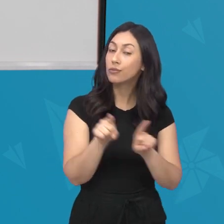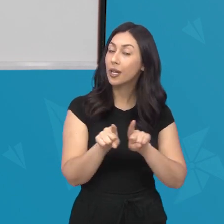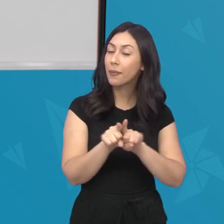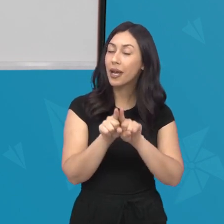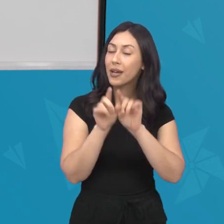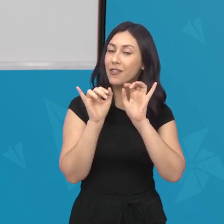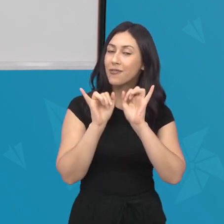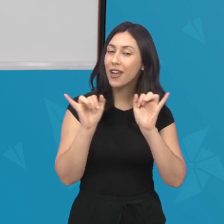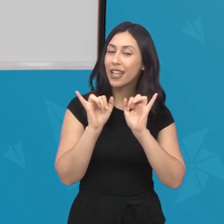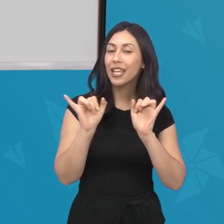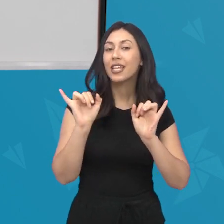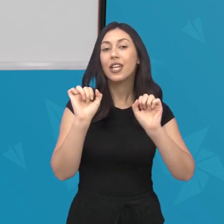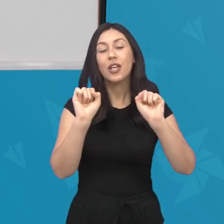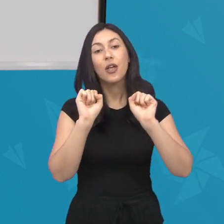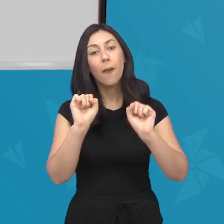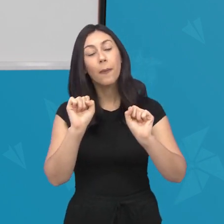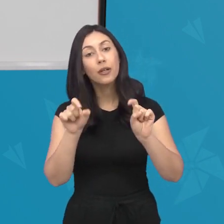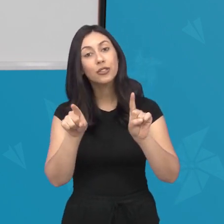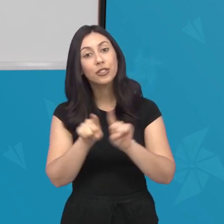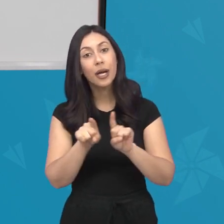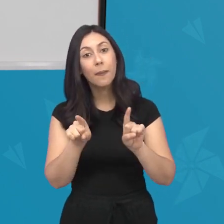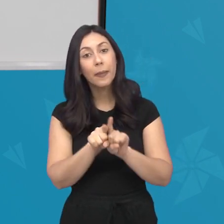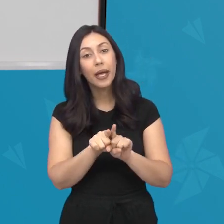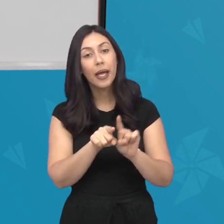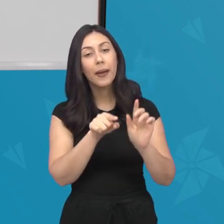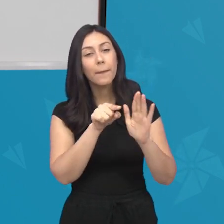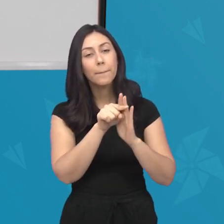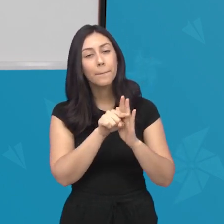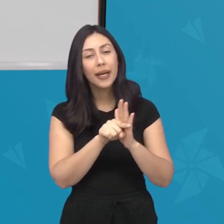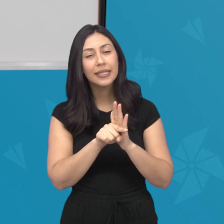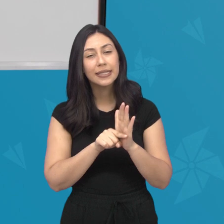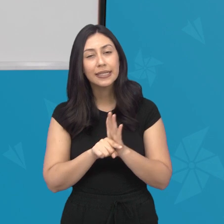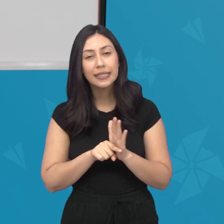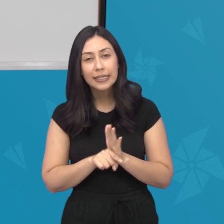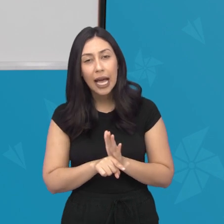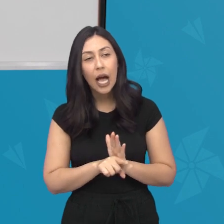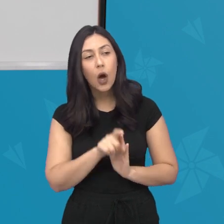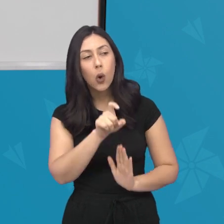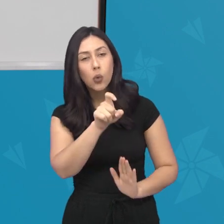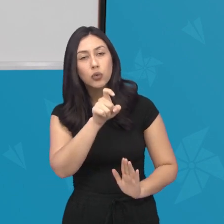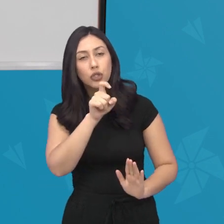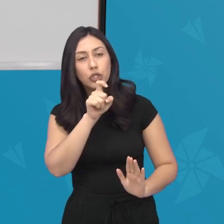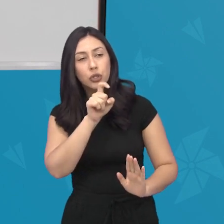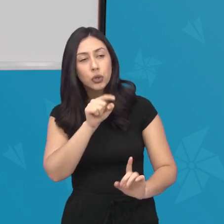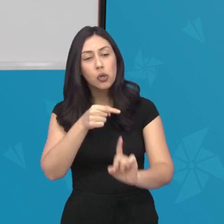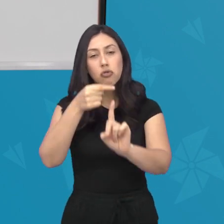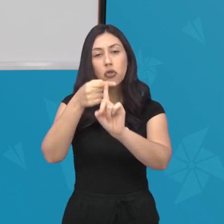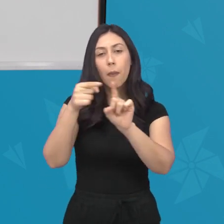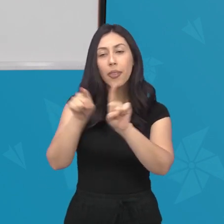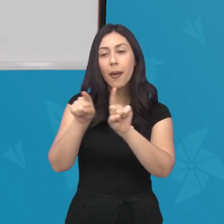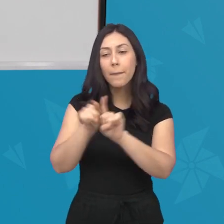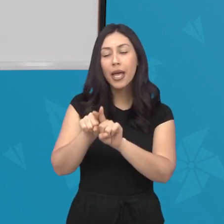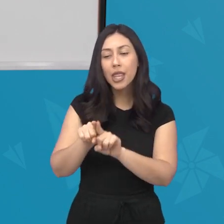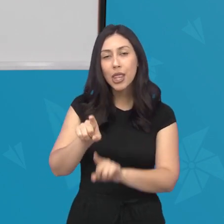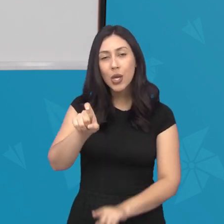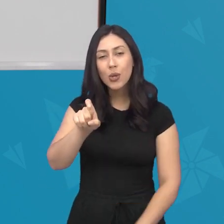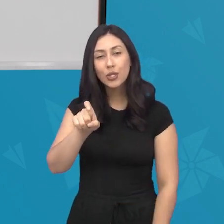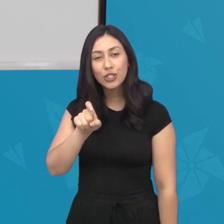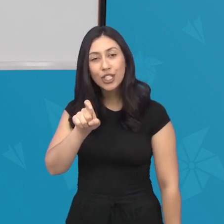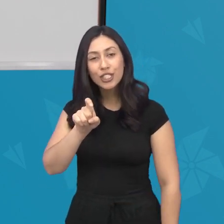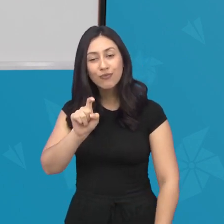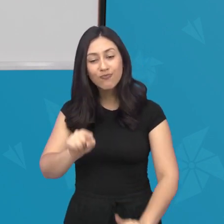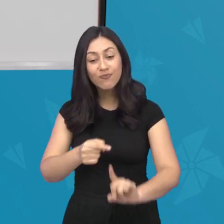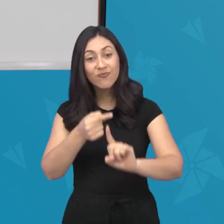que a gente podia fazer por soma e produto de raiz. Ok? E também eu falei sobre quando